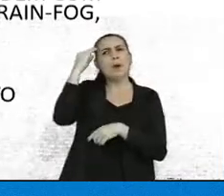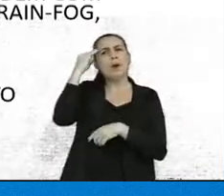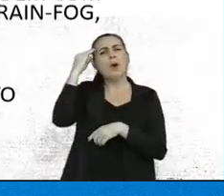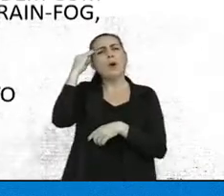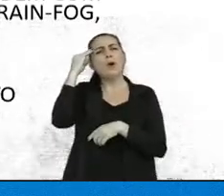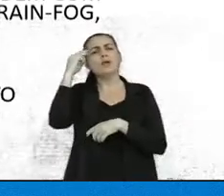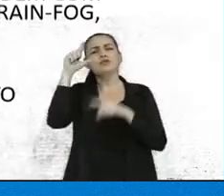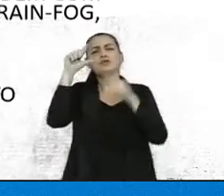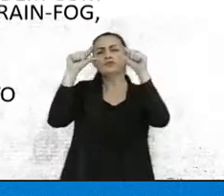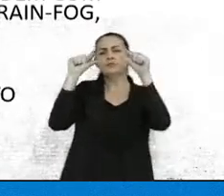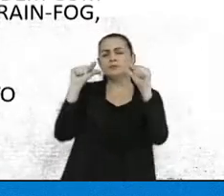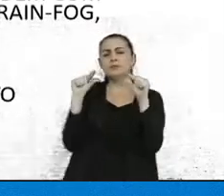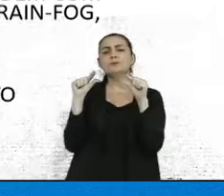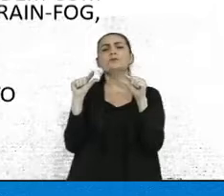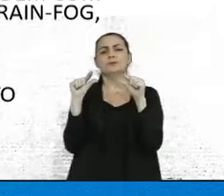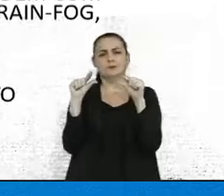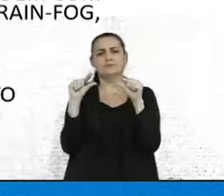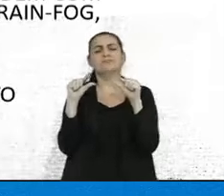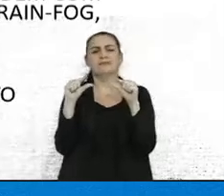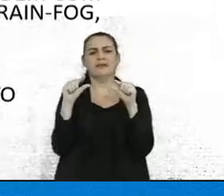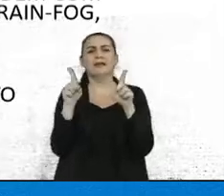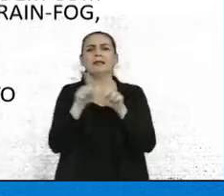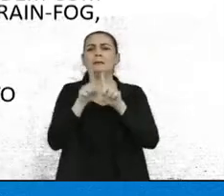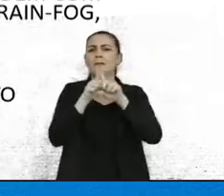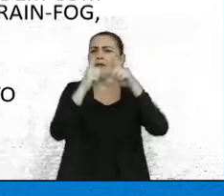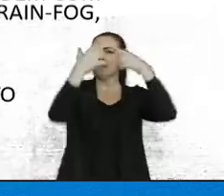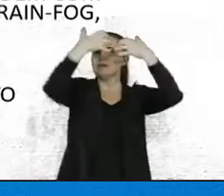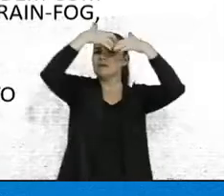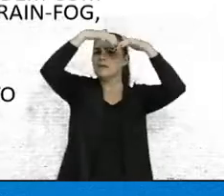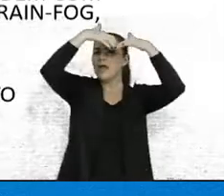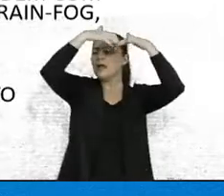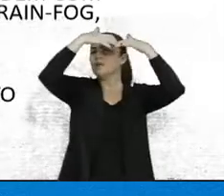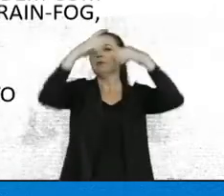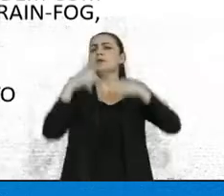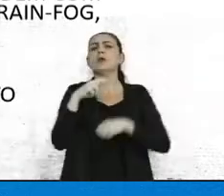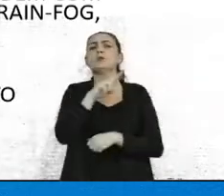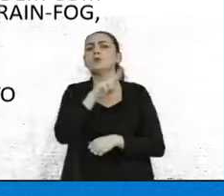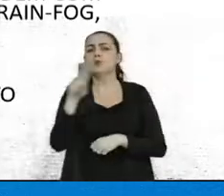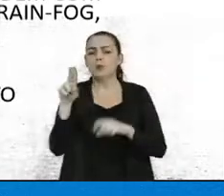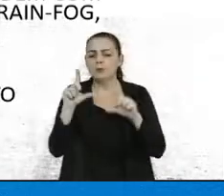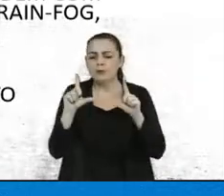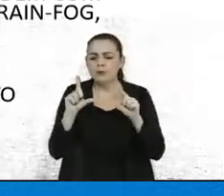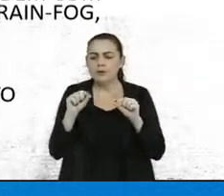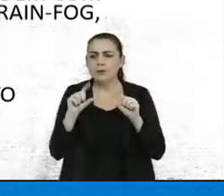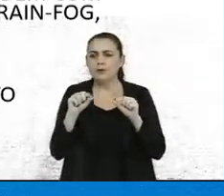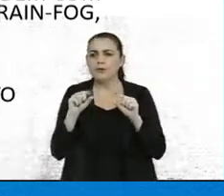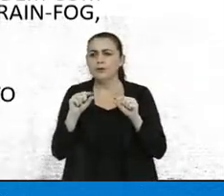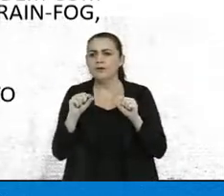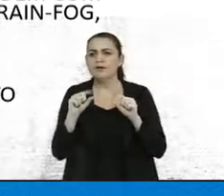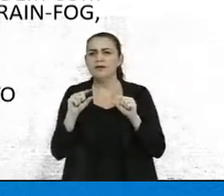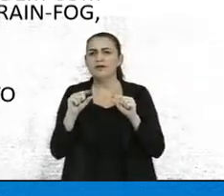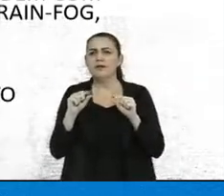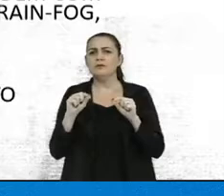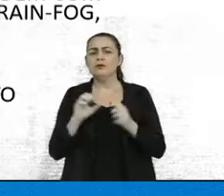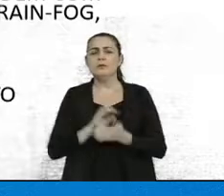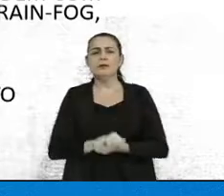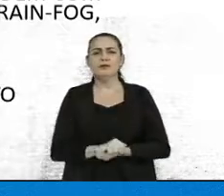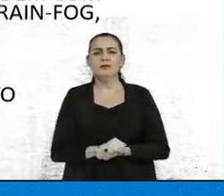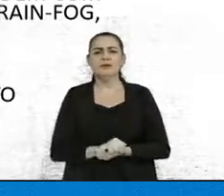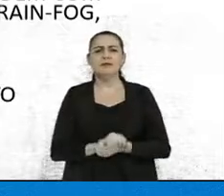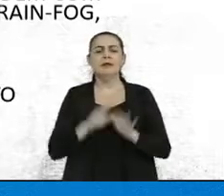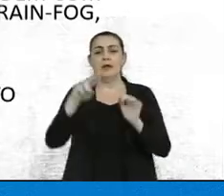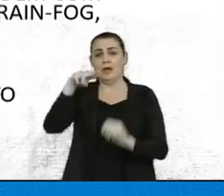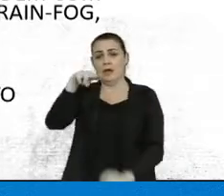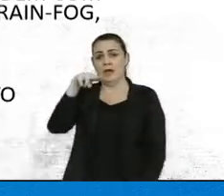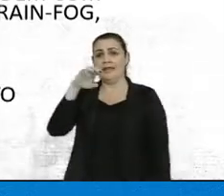funcionamento do nosso cérebro, a gente dá um nome de brain fog, né? O fog, a névoa cerebral. Existem